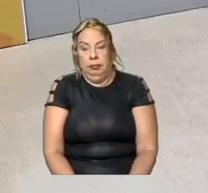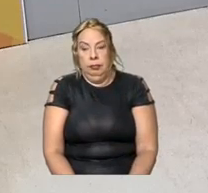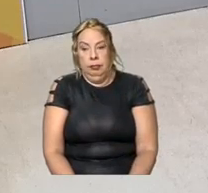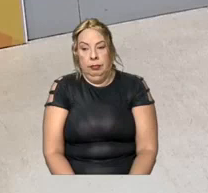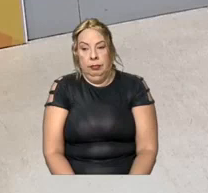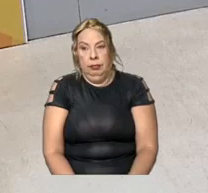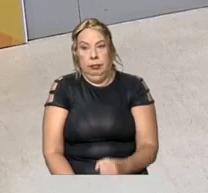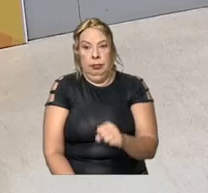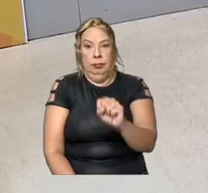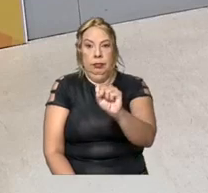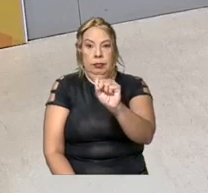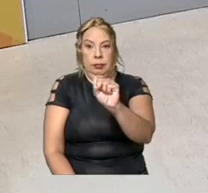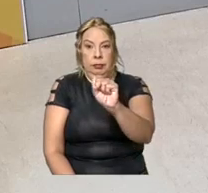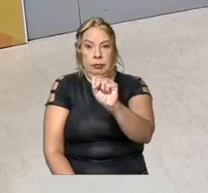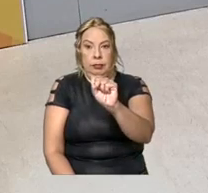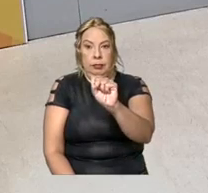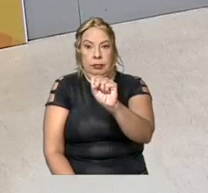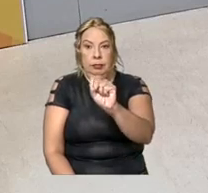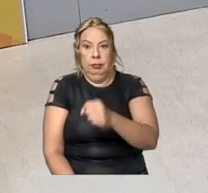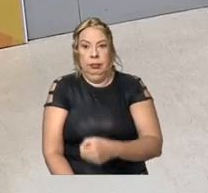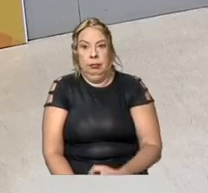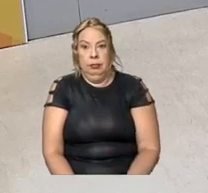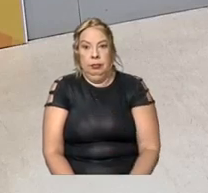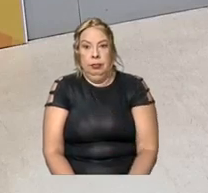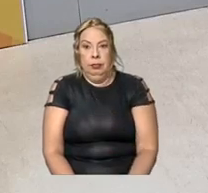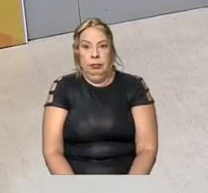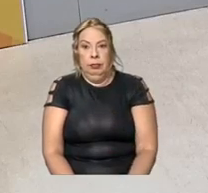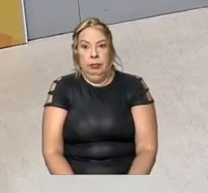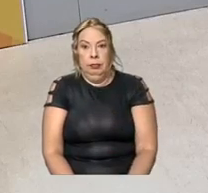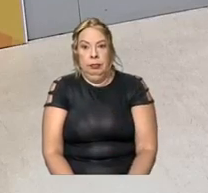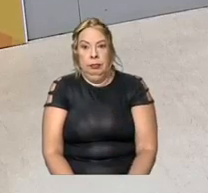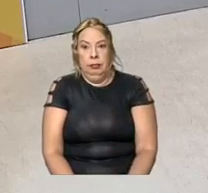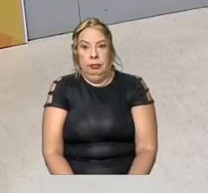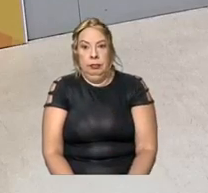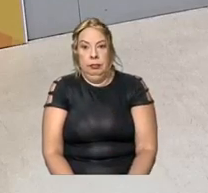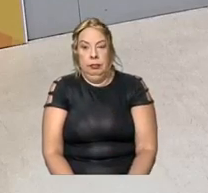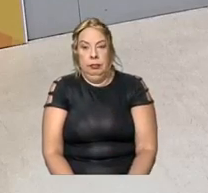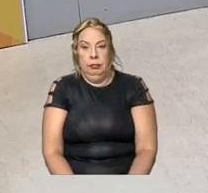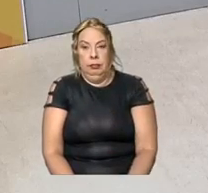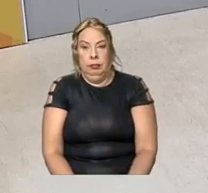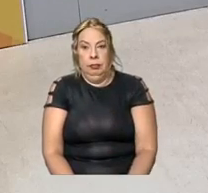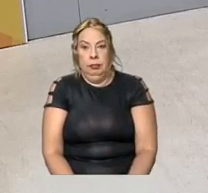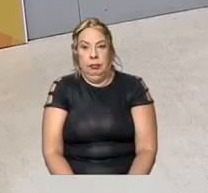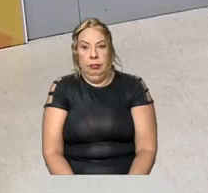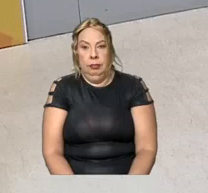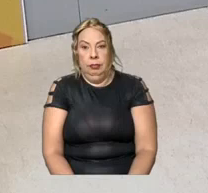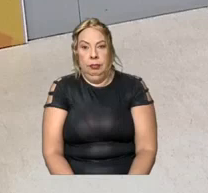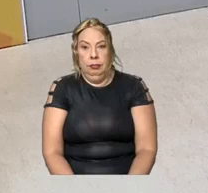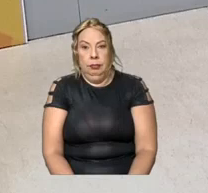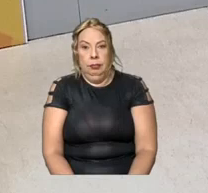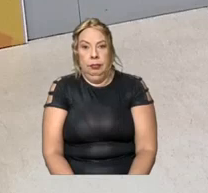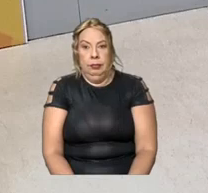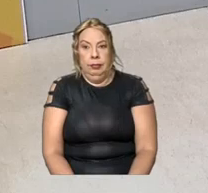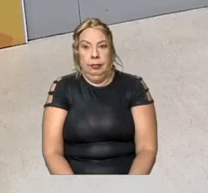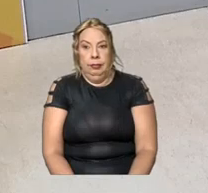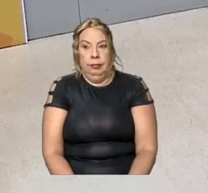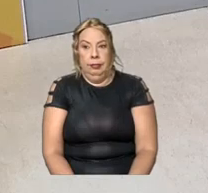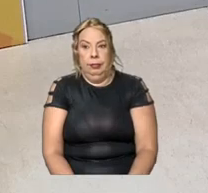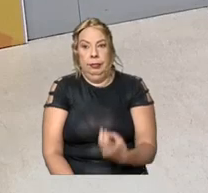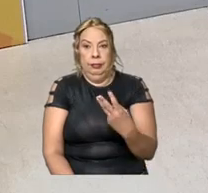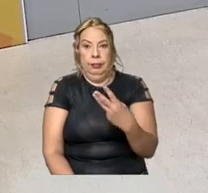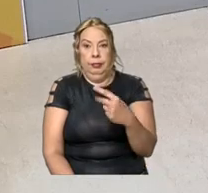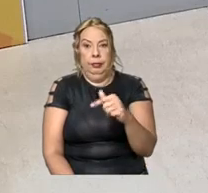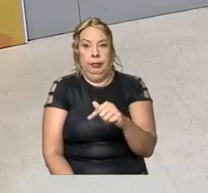número 8. Bolinha que sobe, você marca número 8, marca